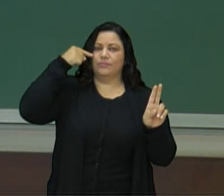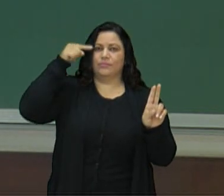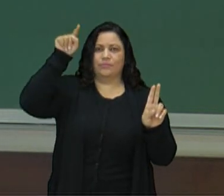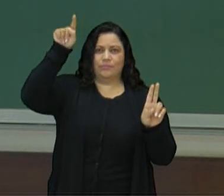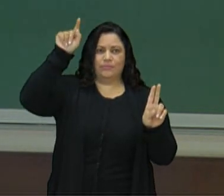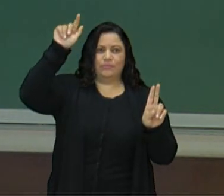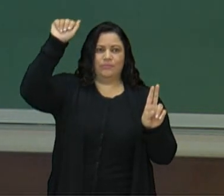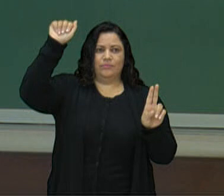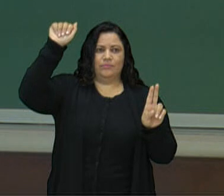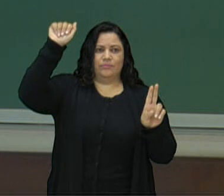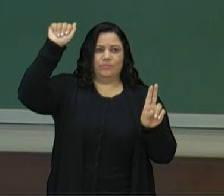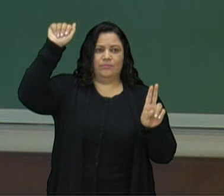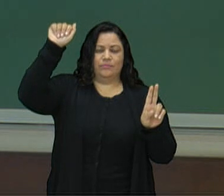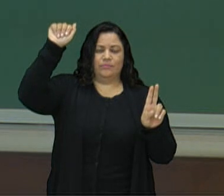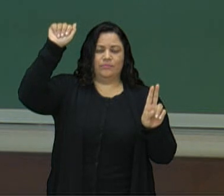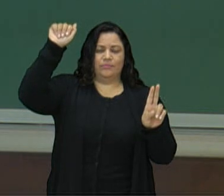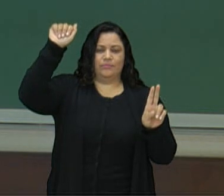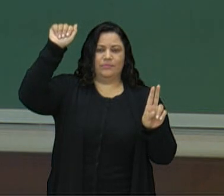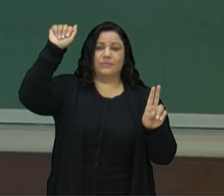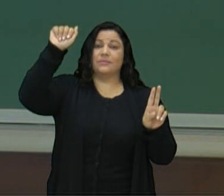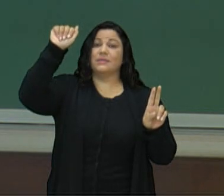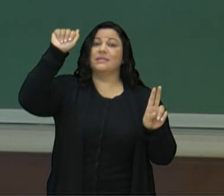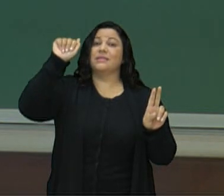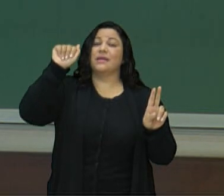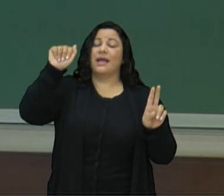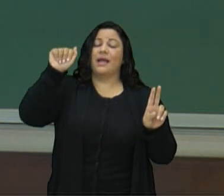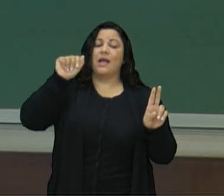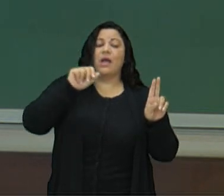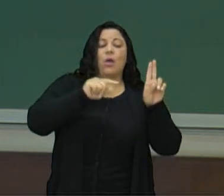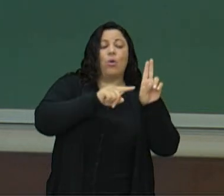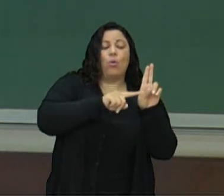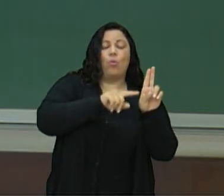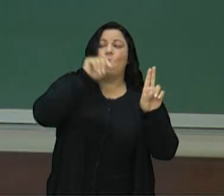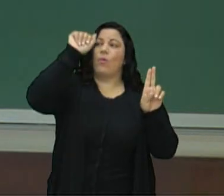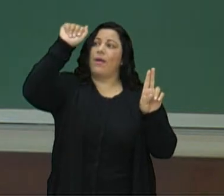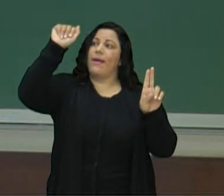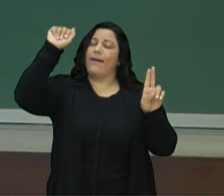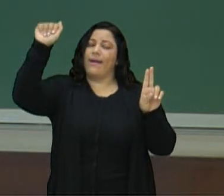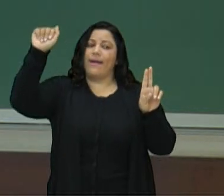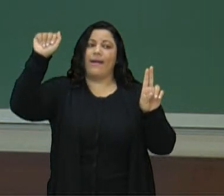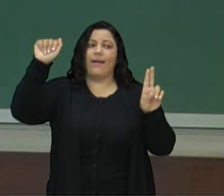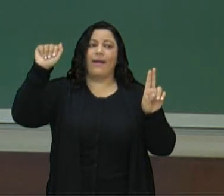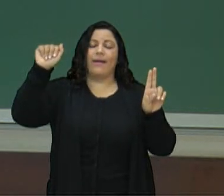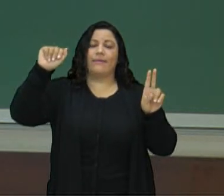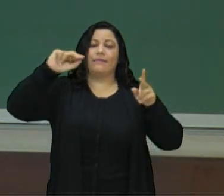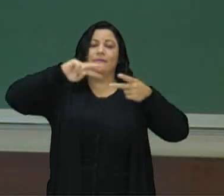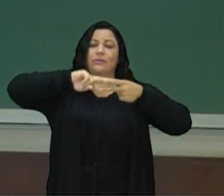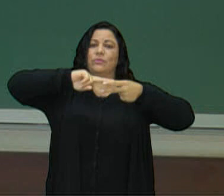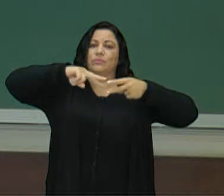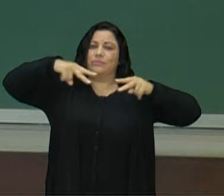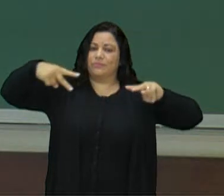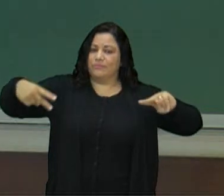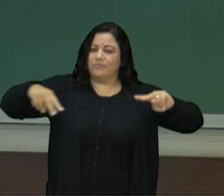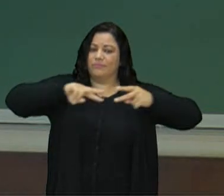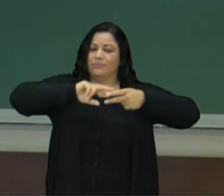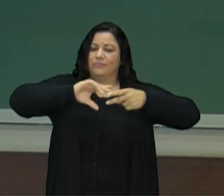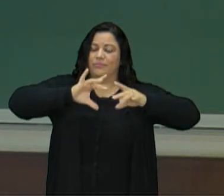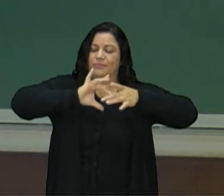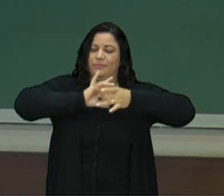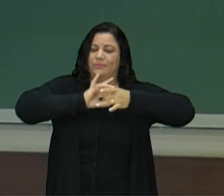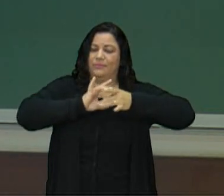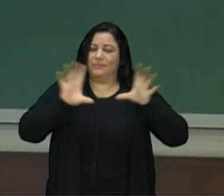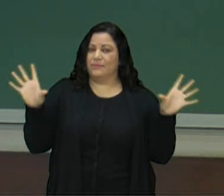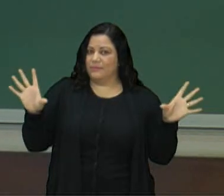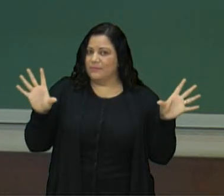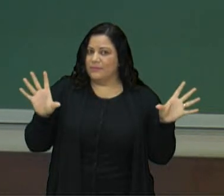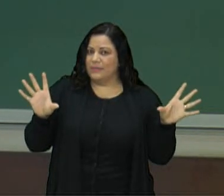base, A. UAA, fim. É quando o ribossomo se desliga do RNA. Então, toda a proteína começa